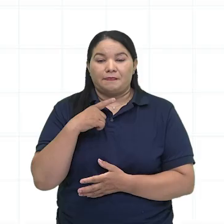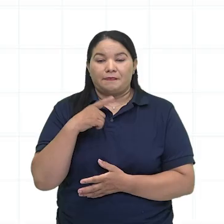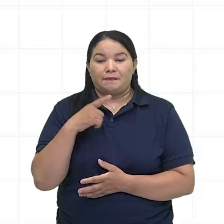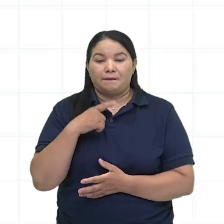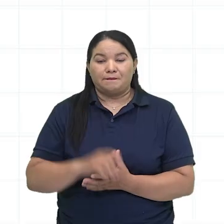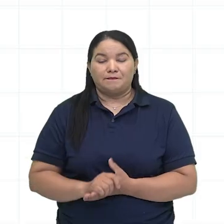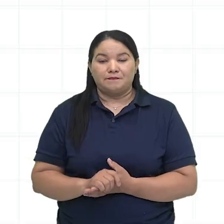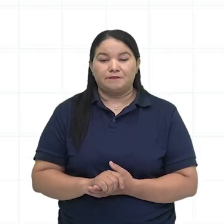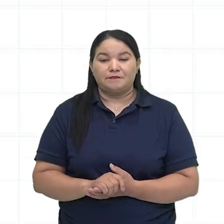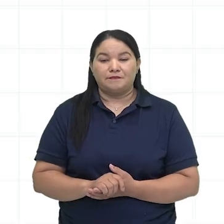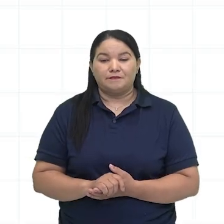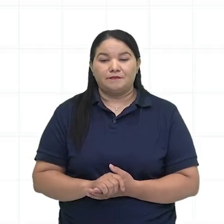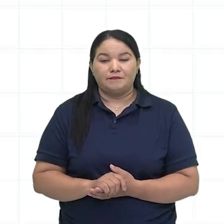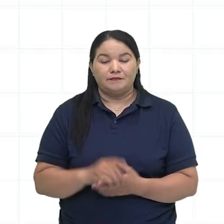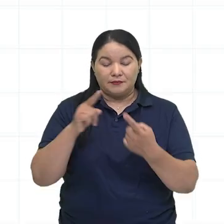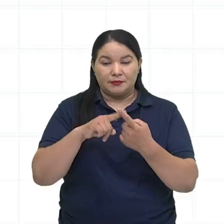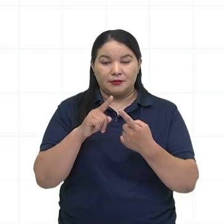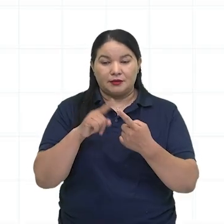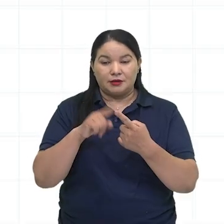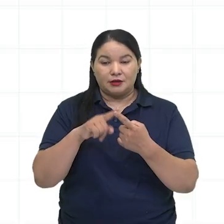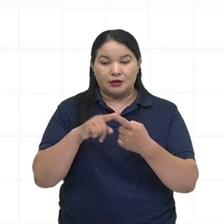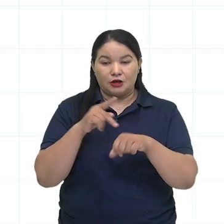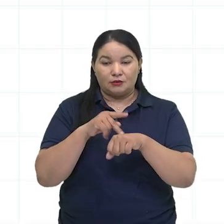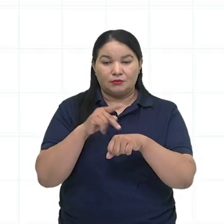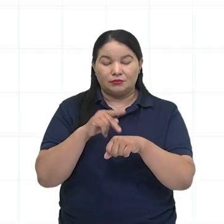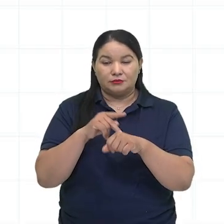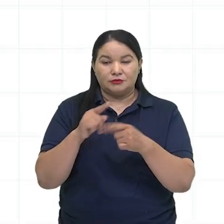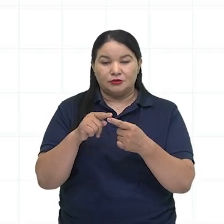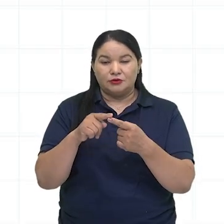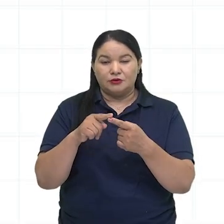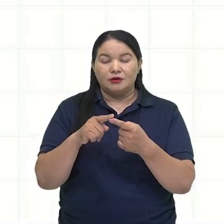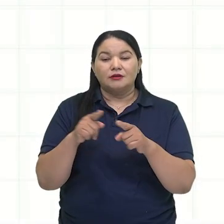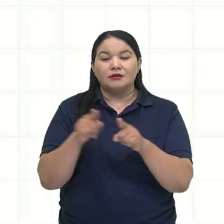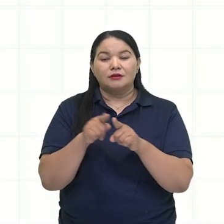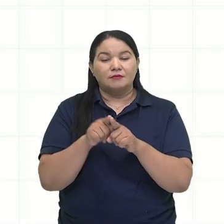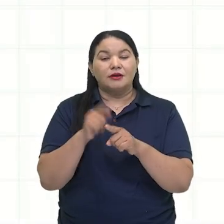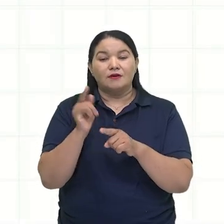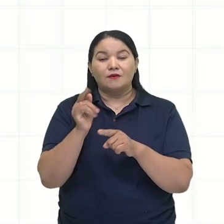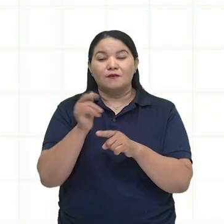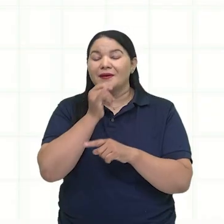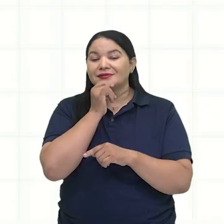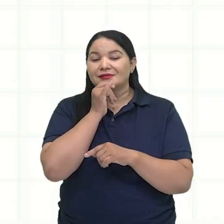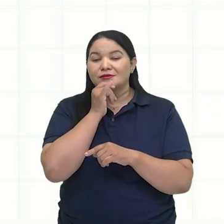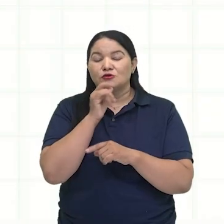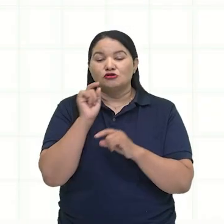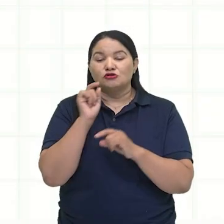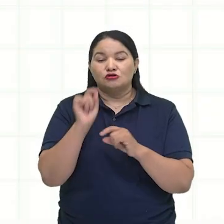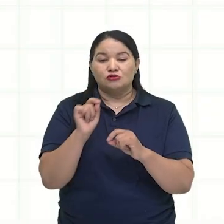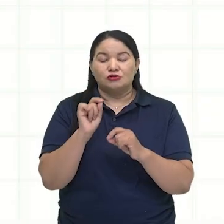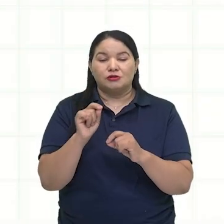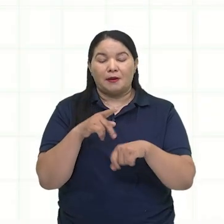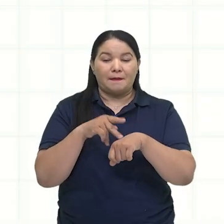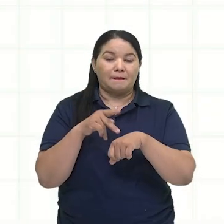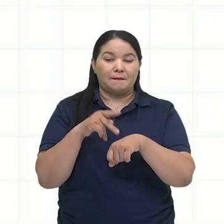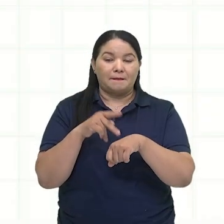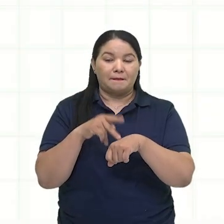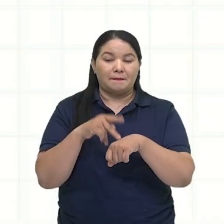olha, o granito, que nós vimos, né, que é um exemplo de